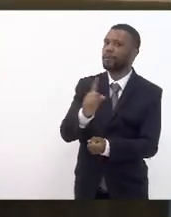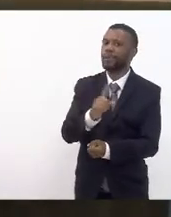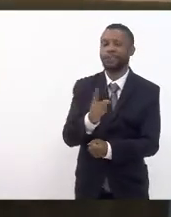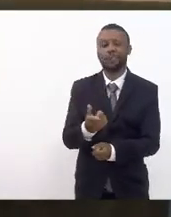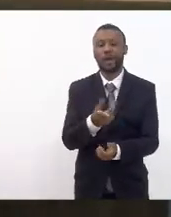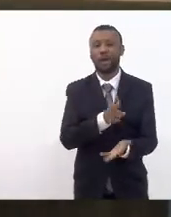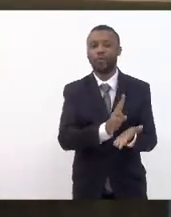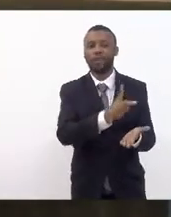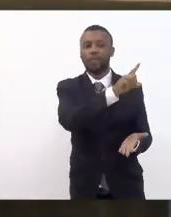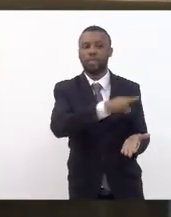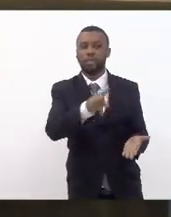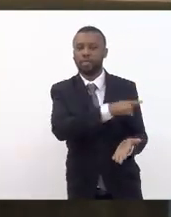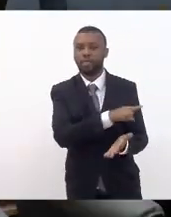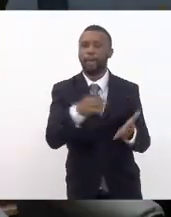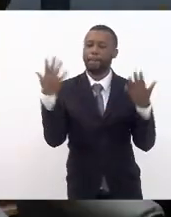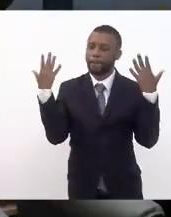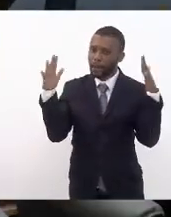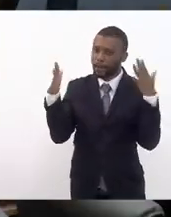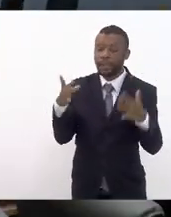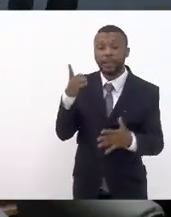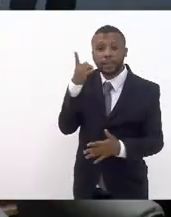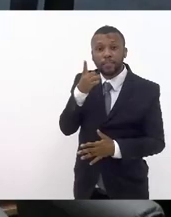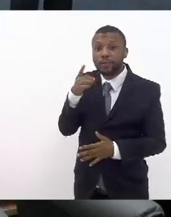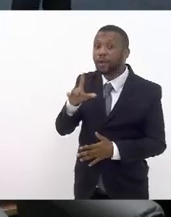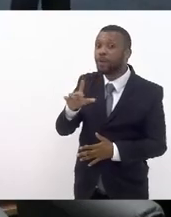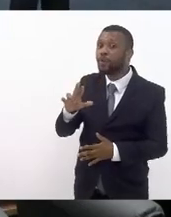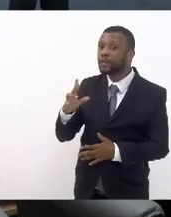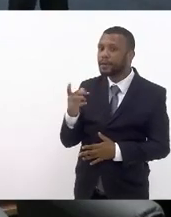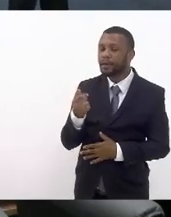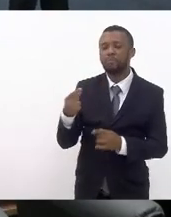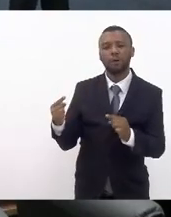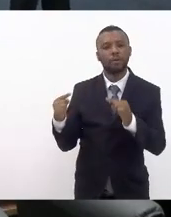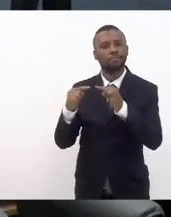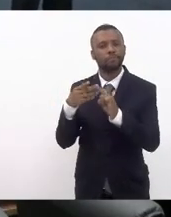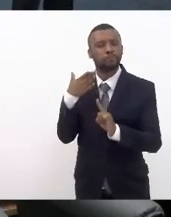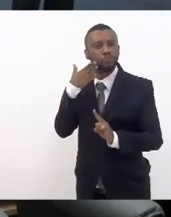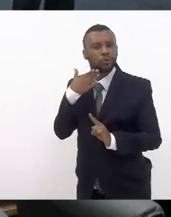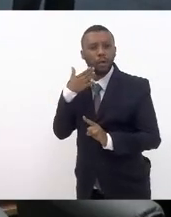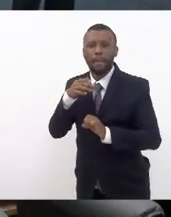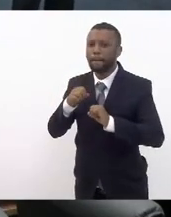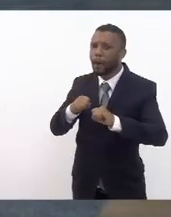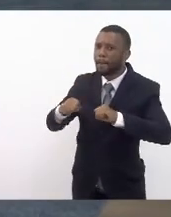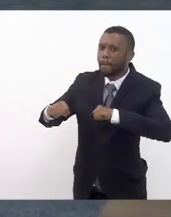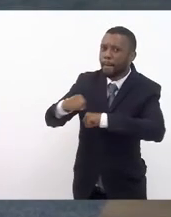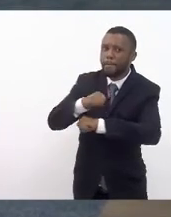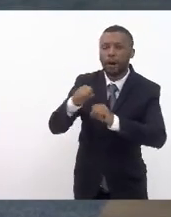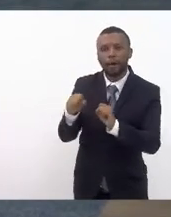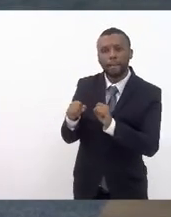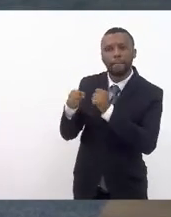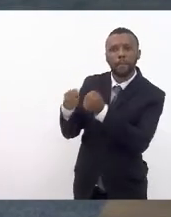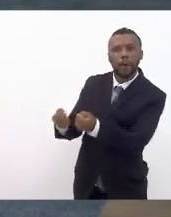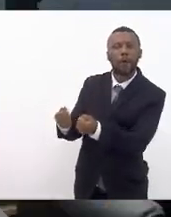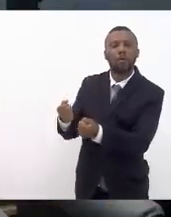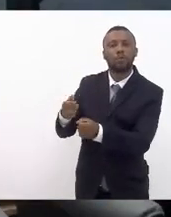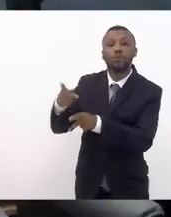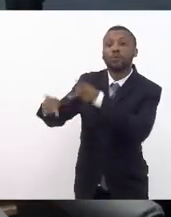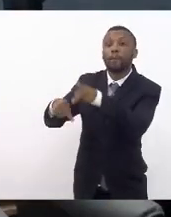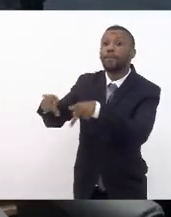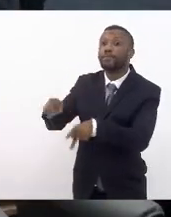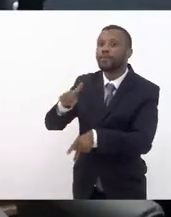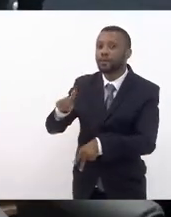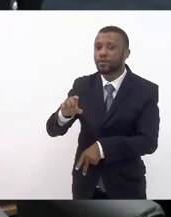universidade no nosso Estado. Parabéns, deputada Lucinha, por sua coerência e por sua militância em prol da Zona Oeste do Rio de Janeiro.